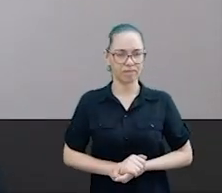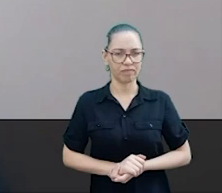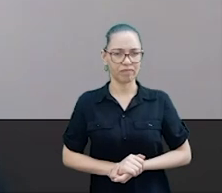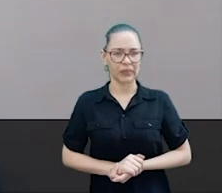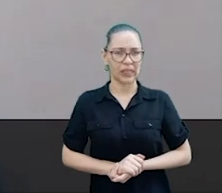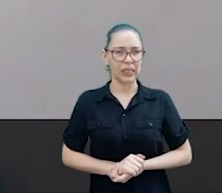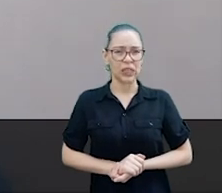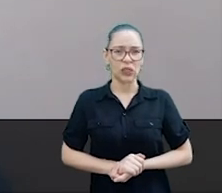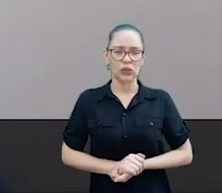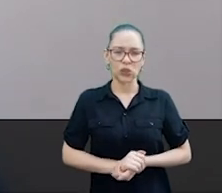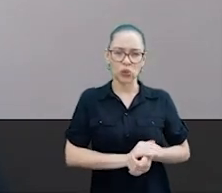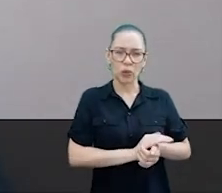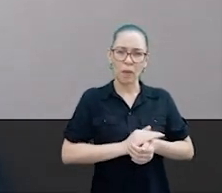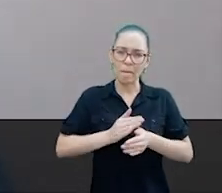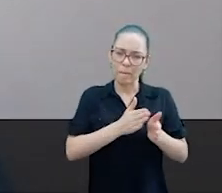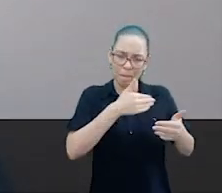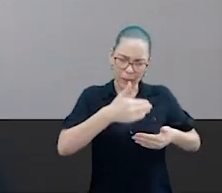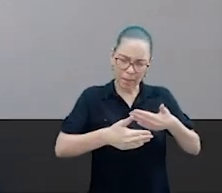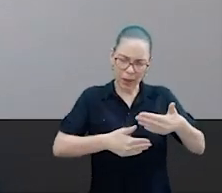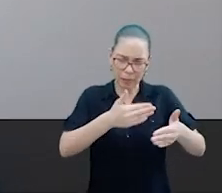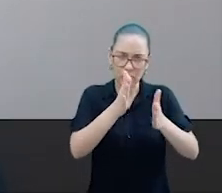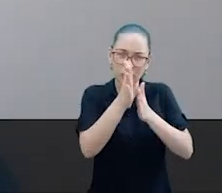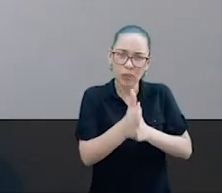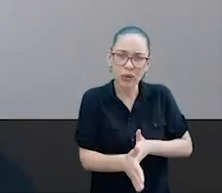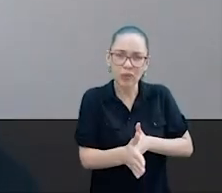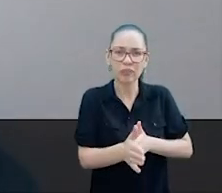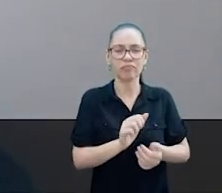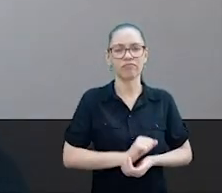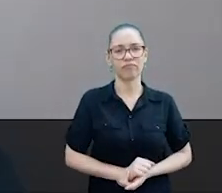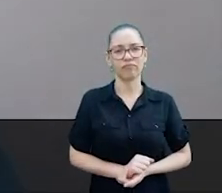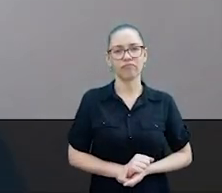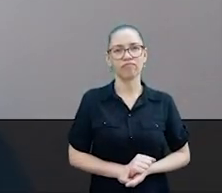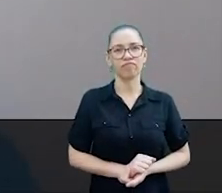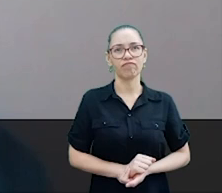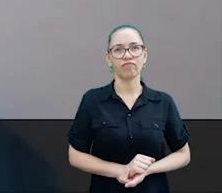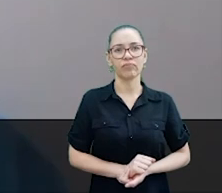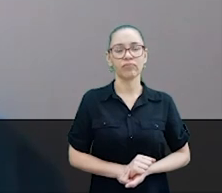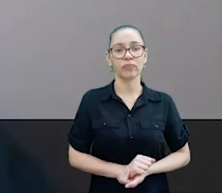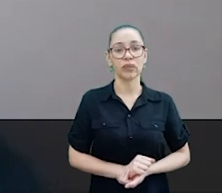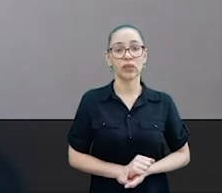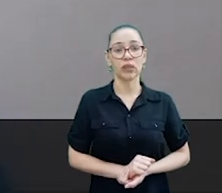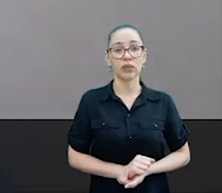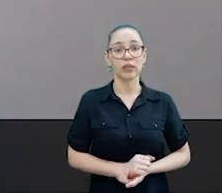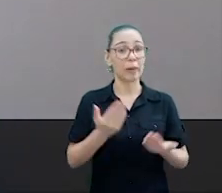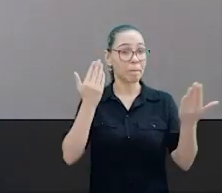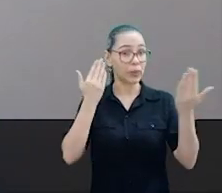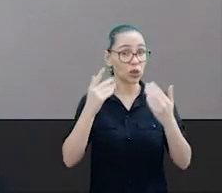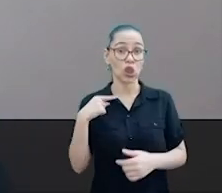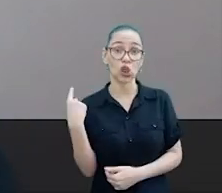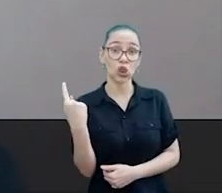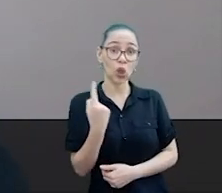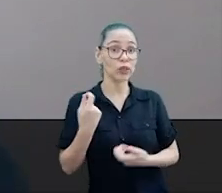que eu acho que o acompanhou durante muito tempo da sua trajetória, que ele diz: que ele diz assim a respeito da